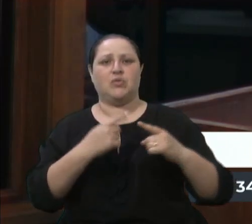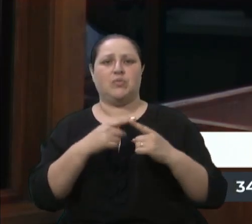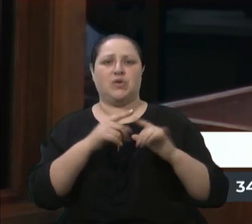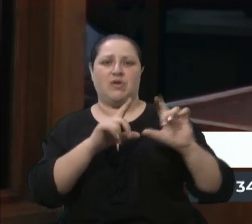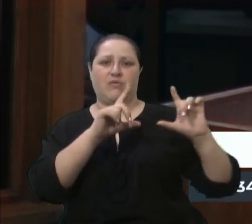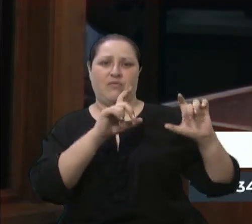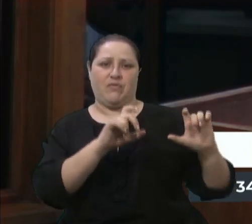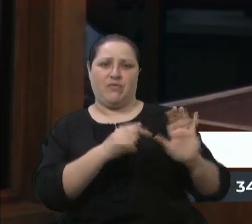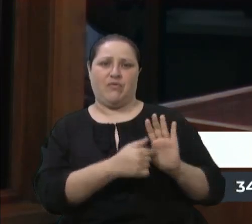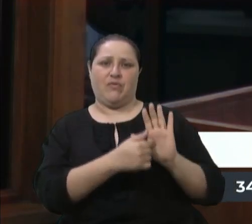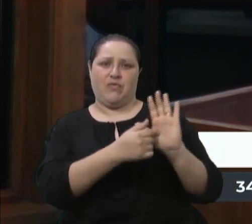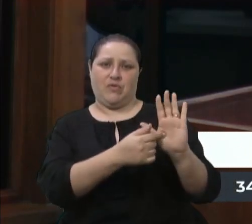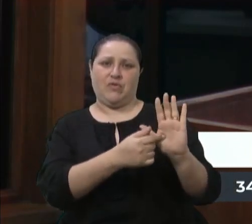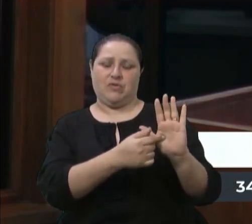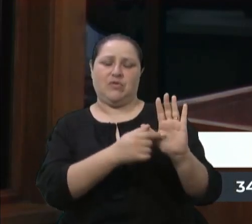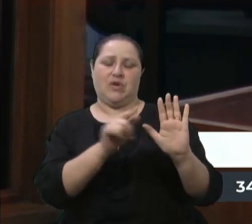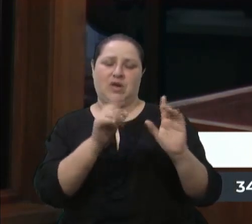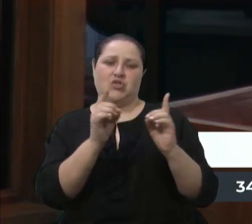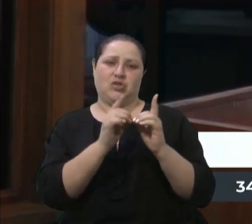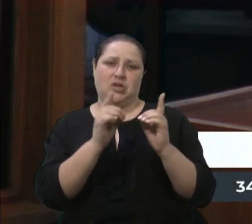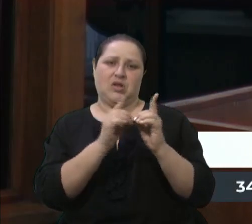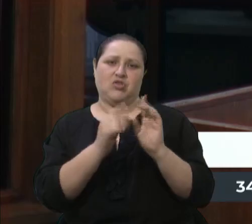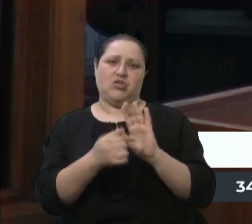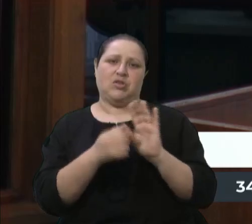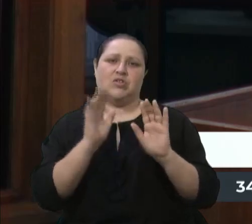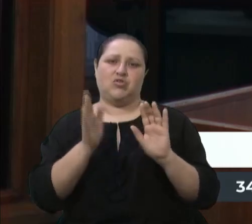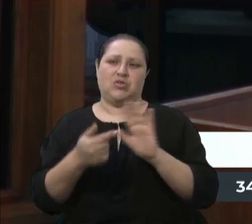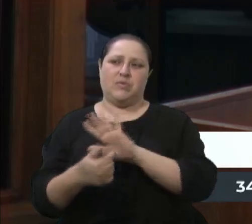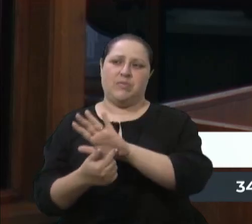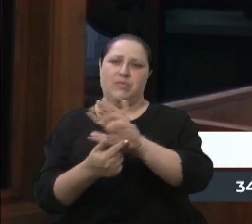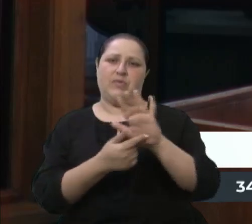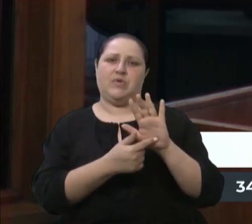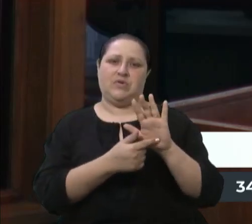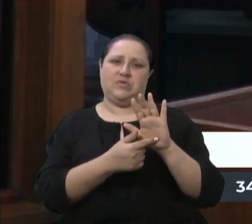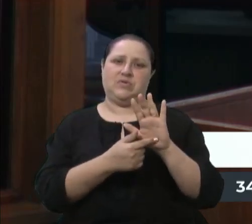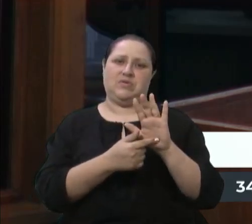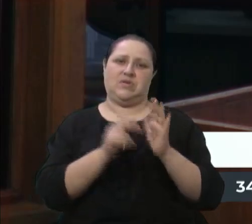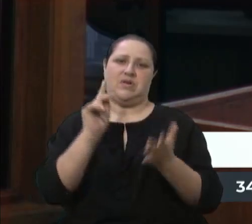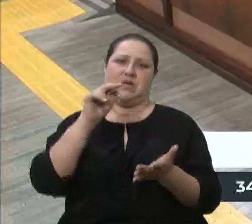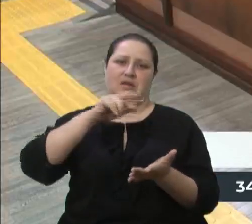fotos são didáticas e falam por si só. Obrigado, vereador. Obrigado. Próximo.